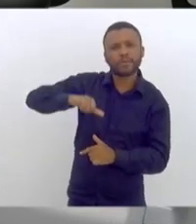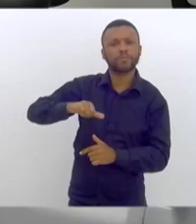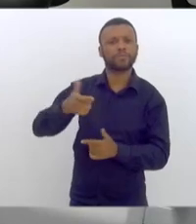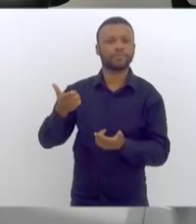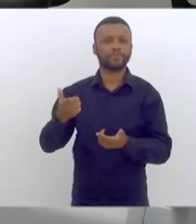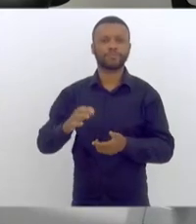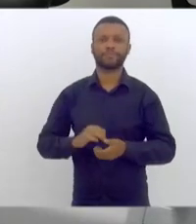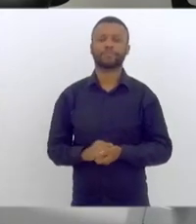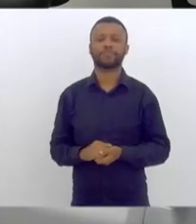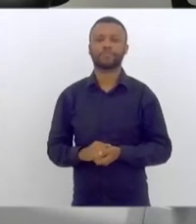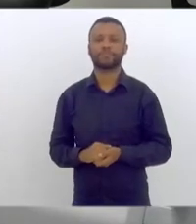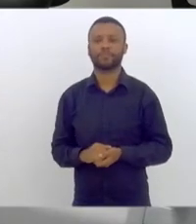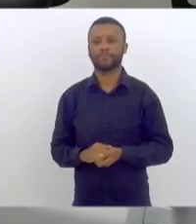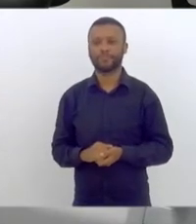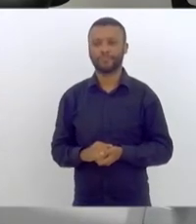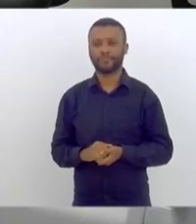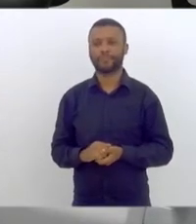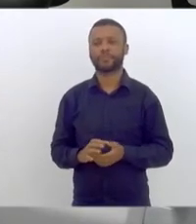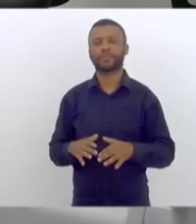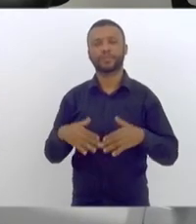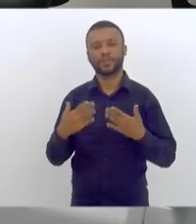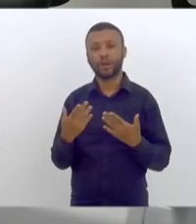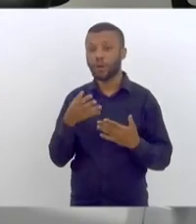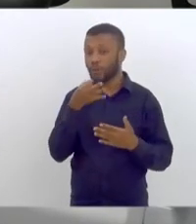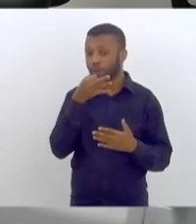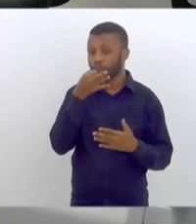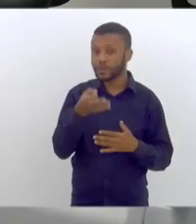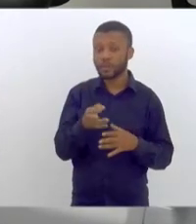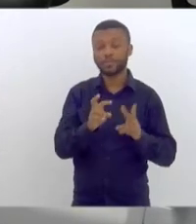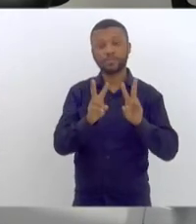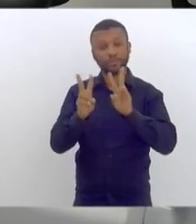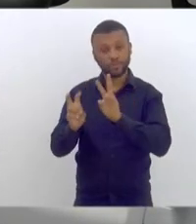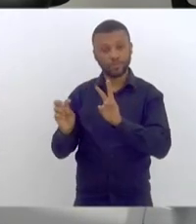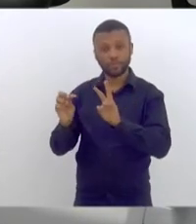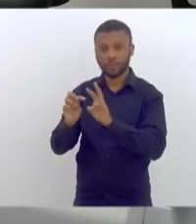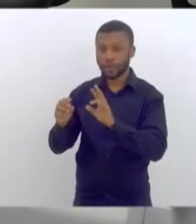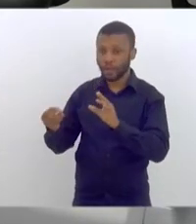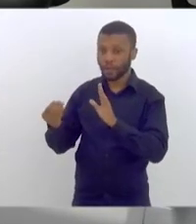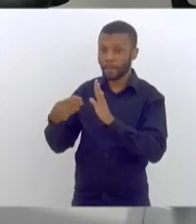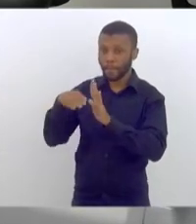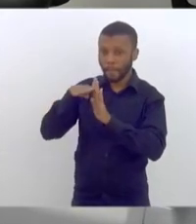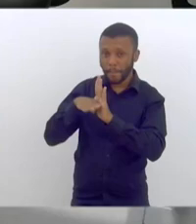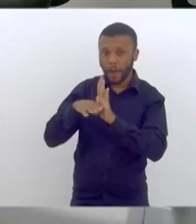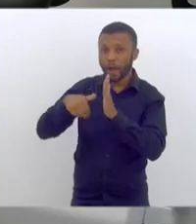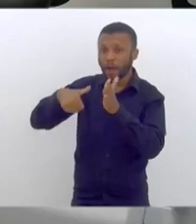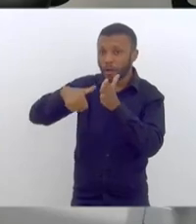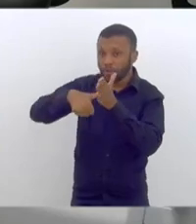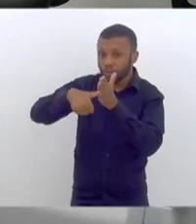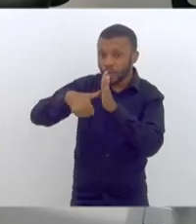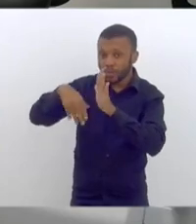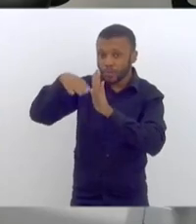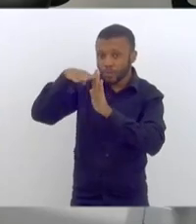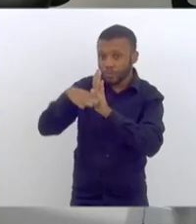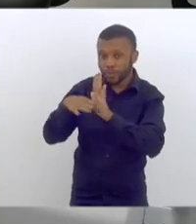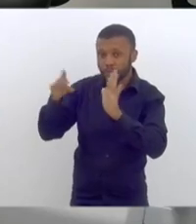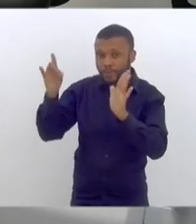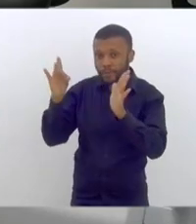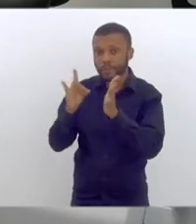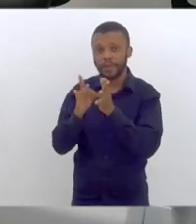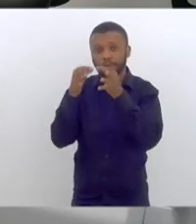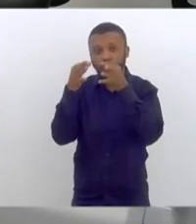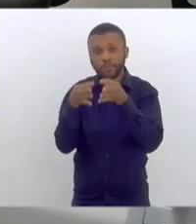práticos então o comentário é com relação a isso a inclusão dos sócios realmente é algo que é possível de verificação